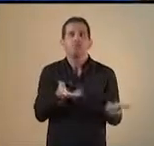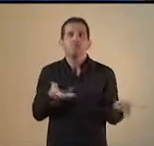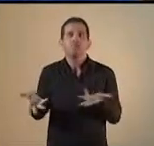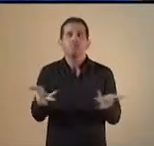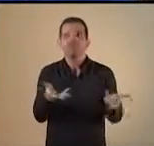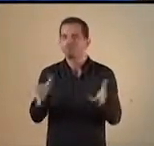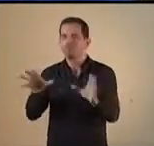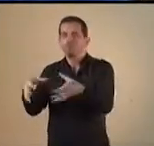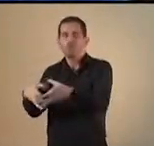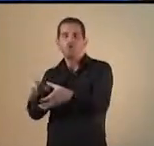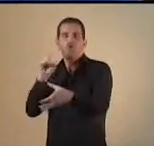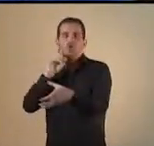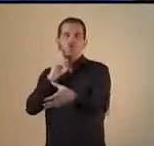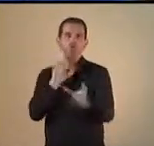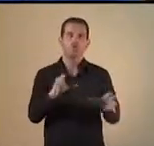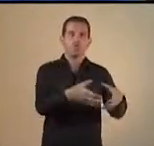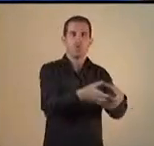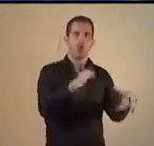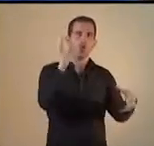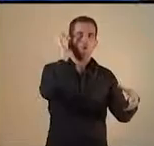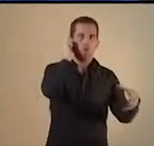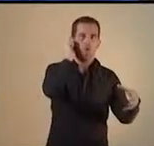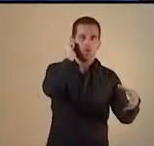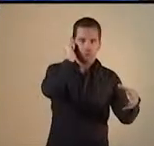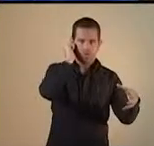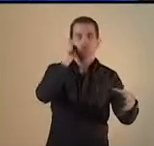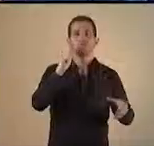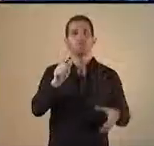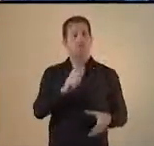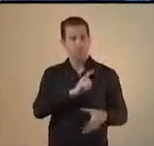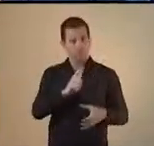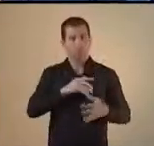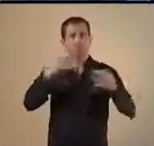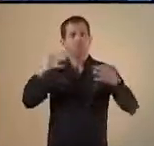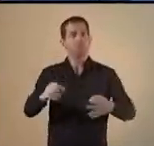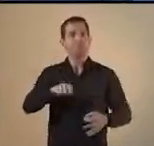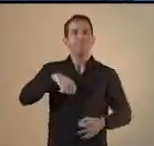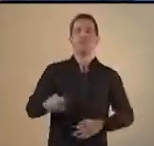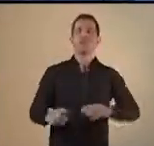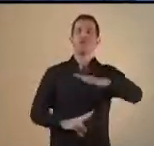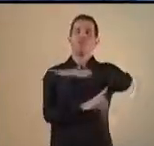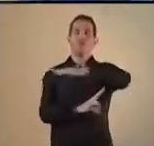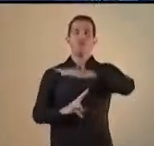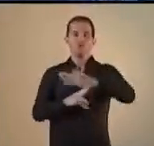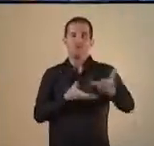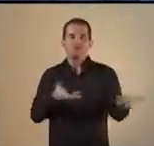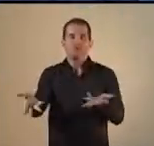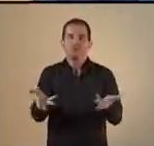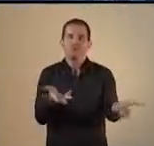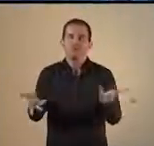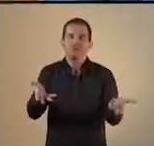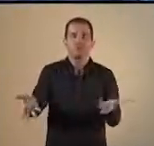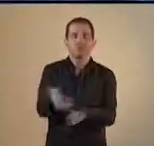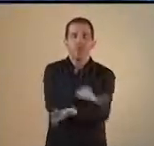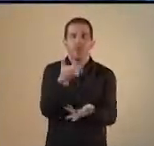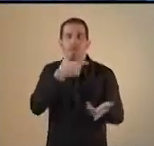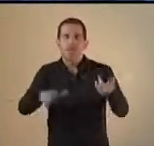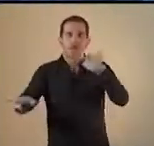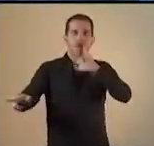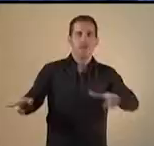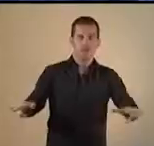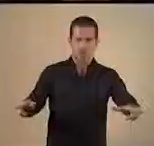vai mediar a comunicação entre a comunidade surda e a comunidade ouvinte. Uma verdadeira ponte que possibilita o acesso entre